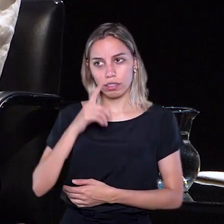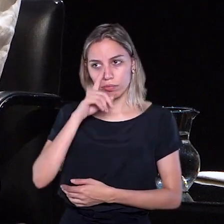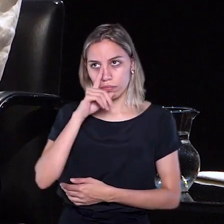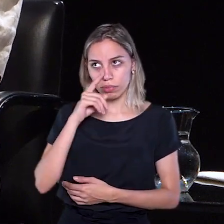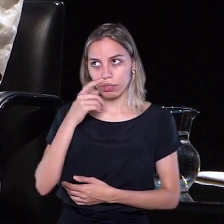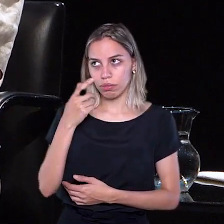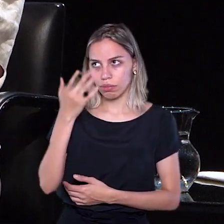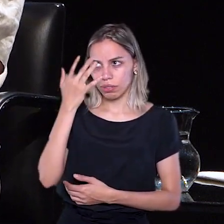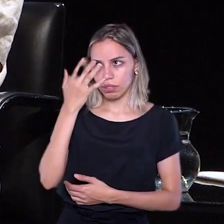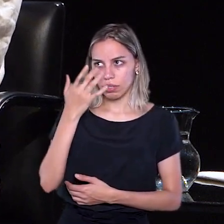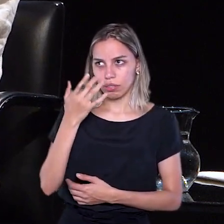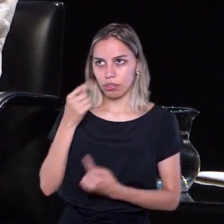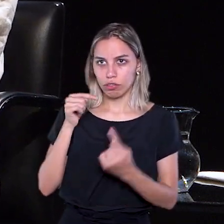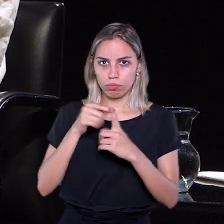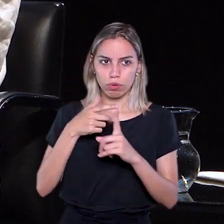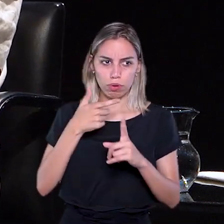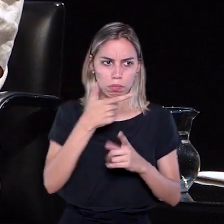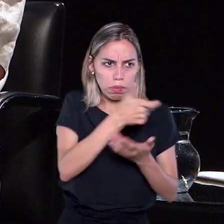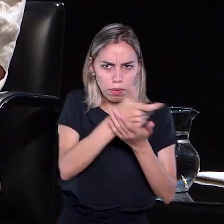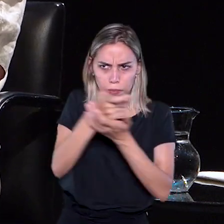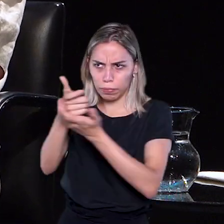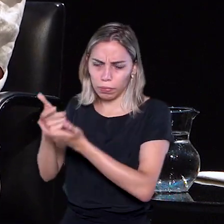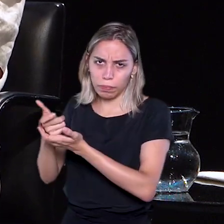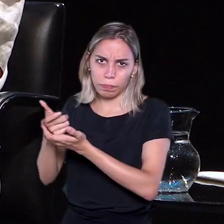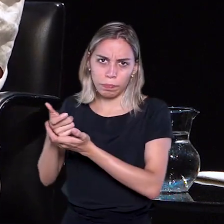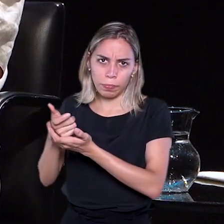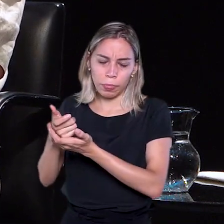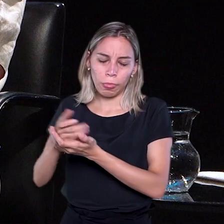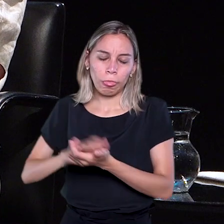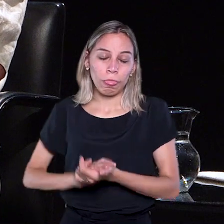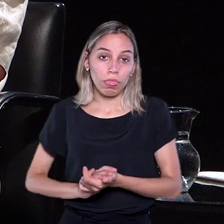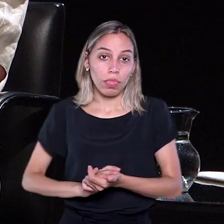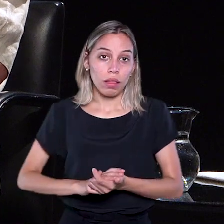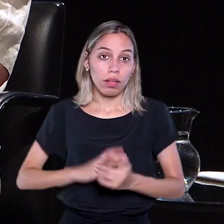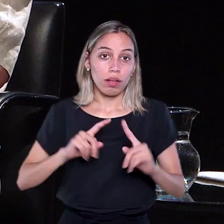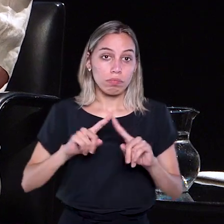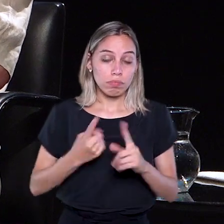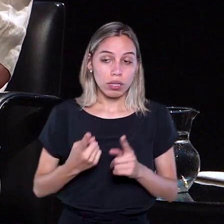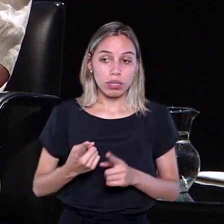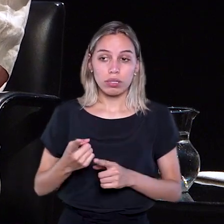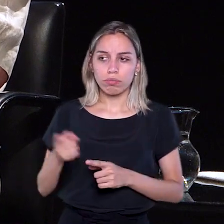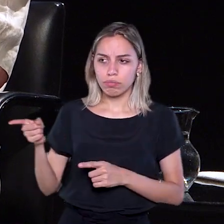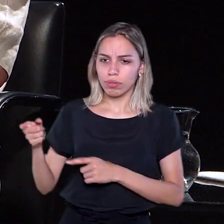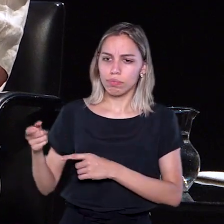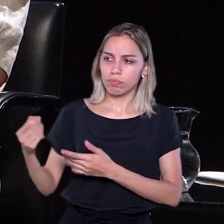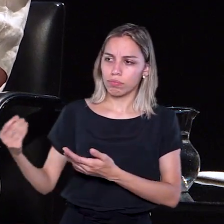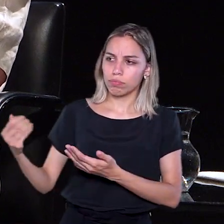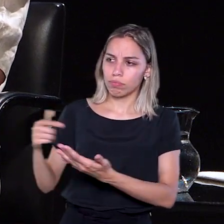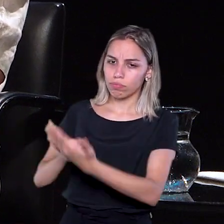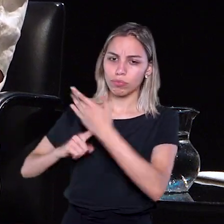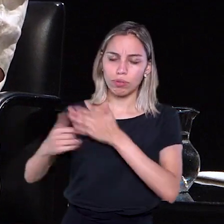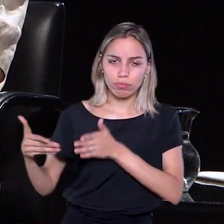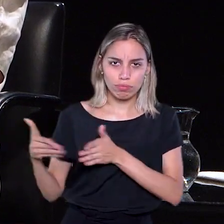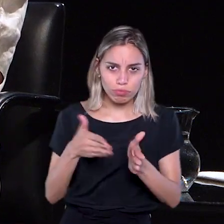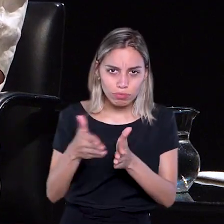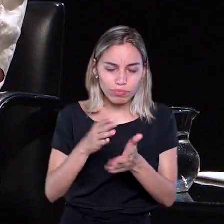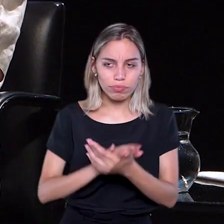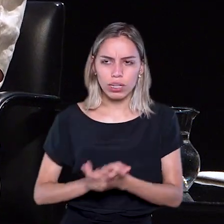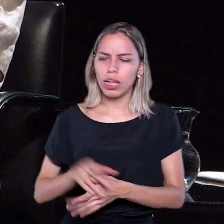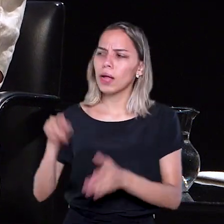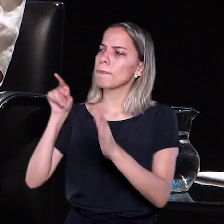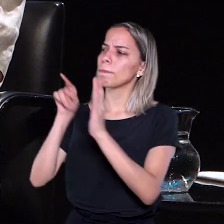falar a palavra certa, né? Um assassinato em massa, né, cometido, mas sobre essa luz. Então, assim, a pergunta que eu te faço é a